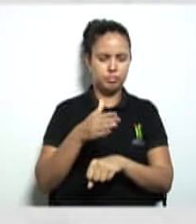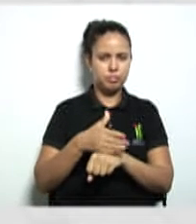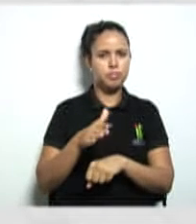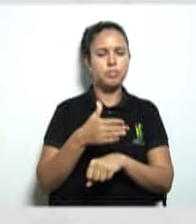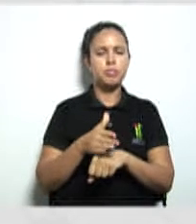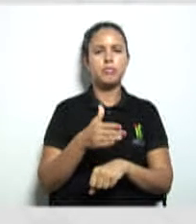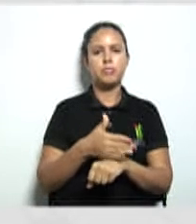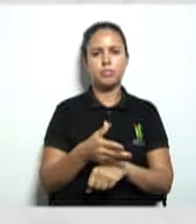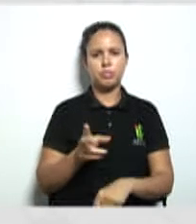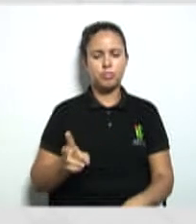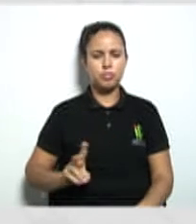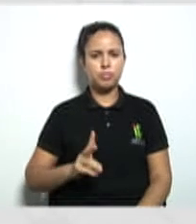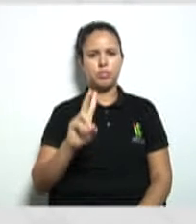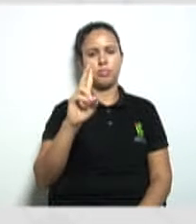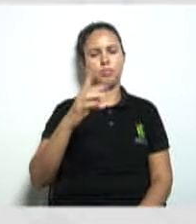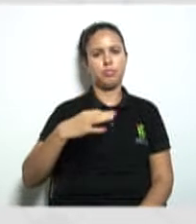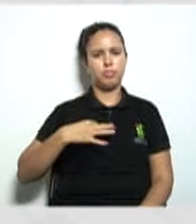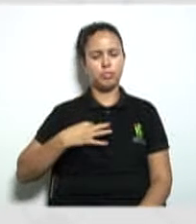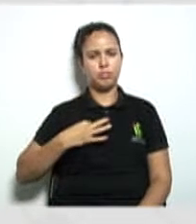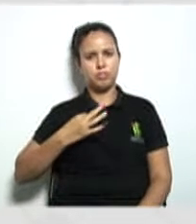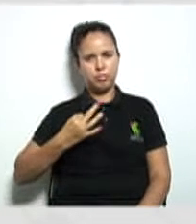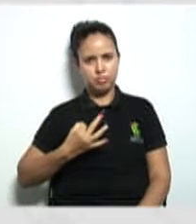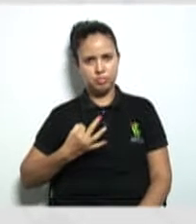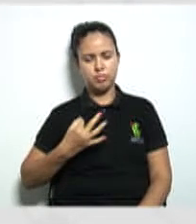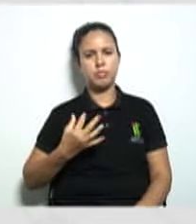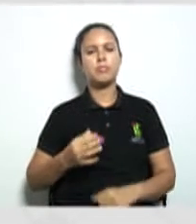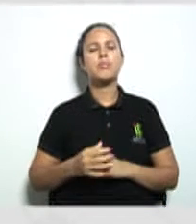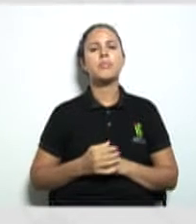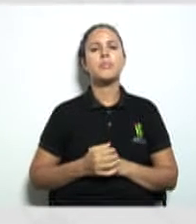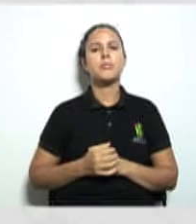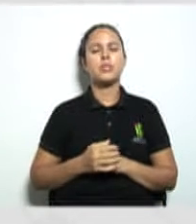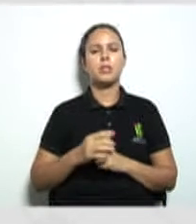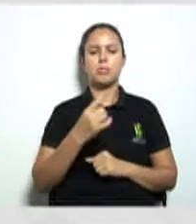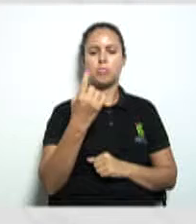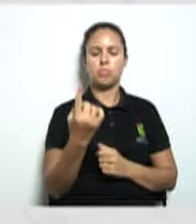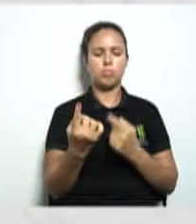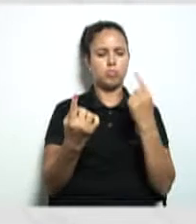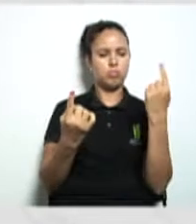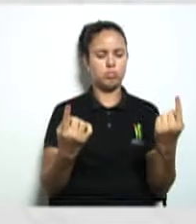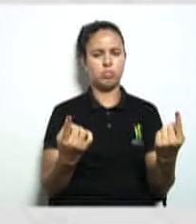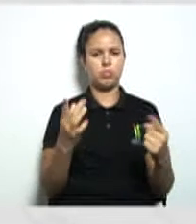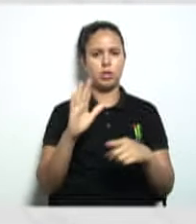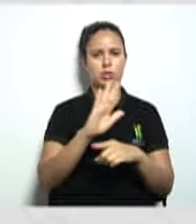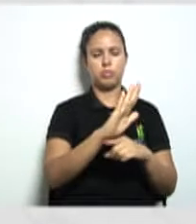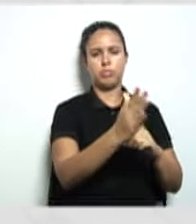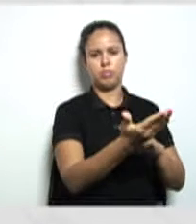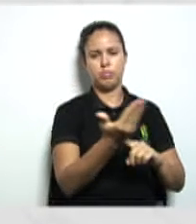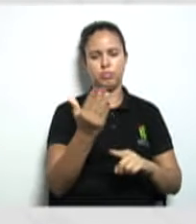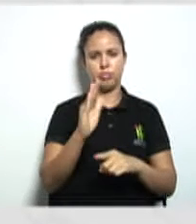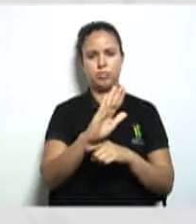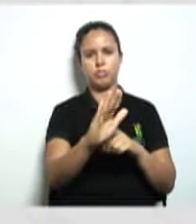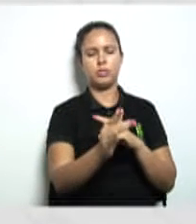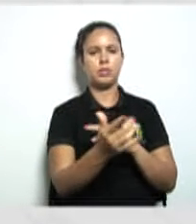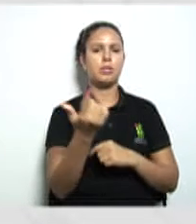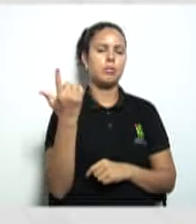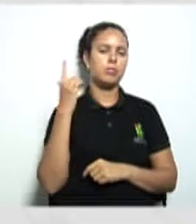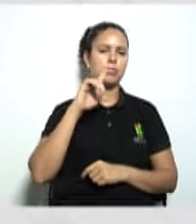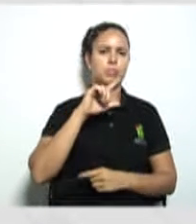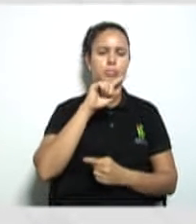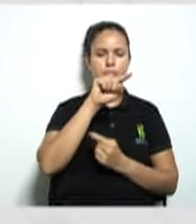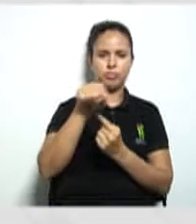da solidariedade. É um ajudando o outro para alcançar o